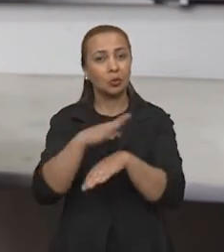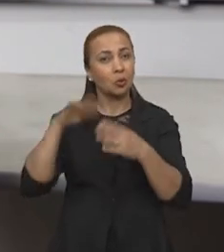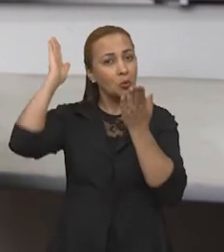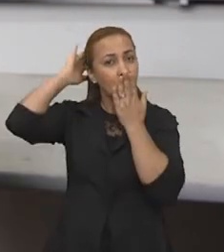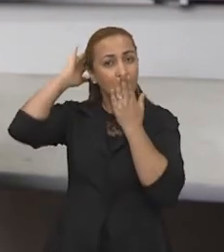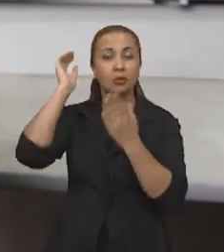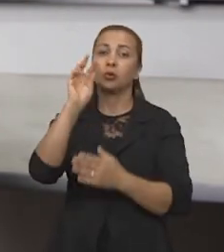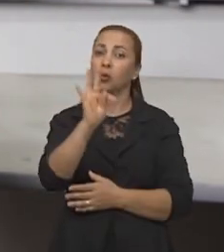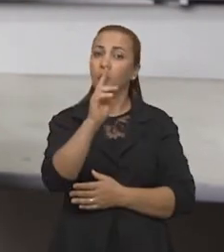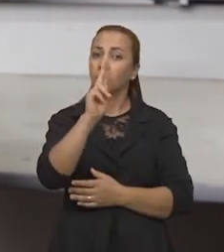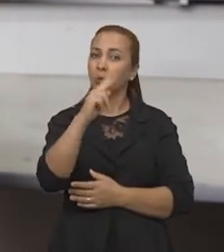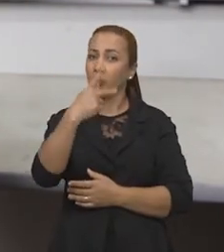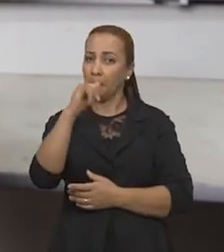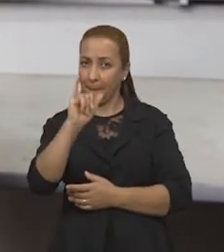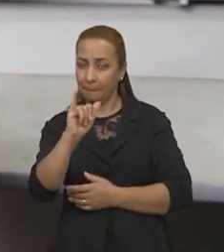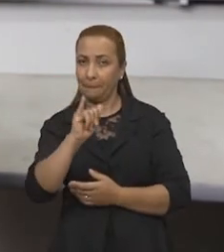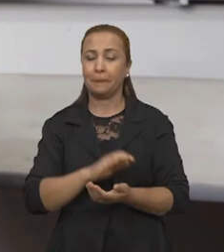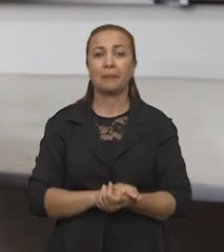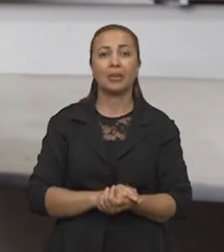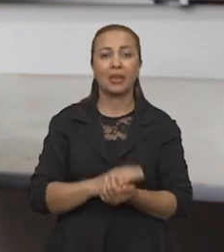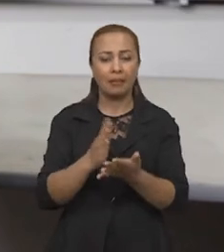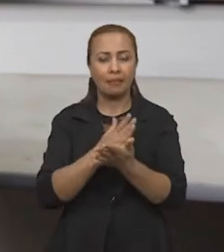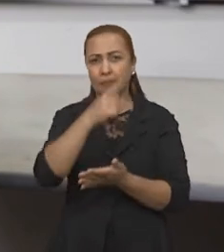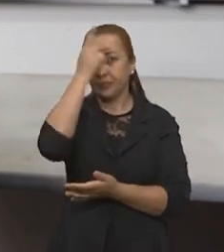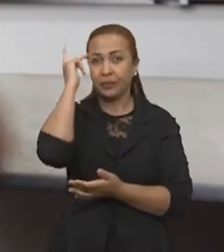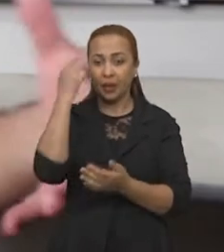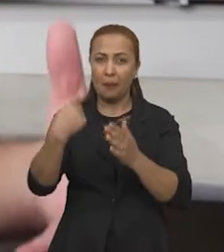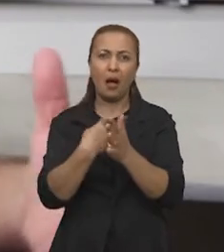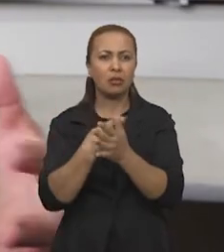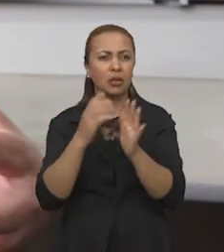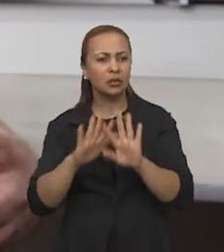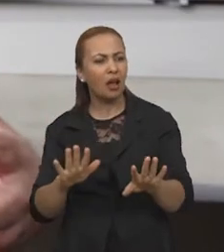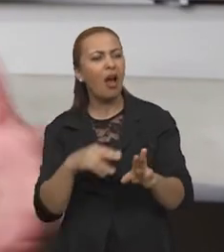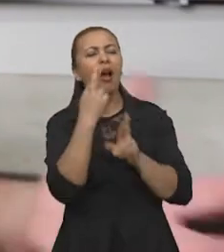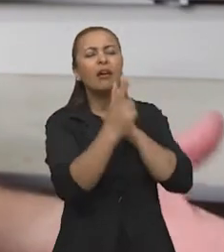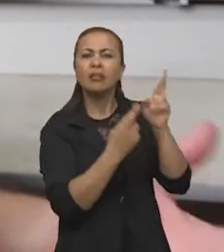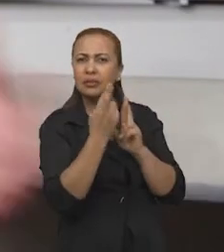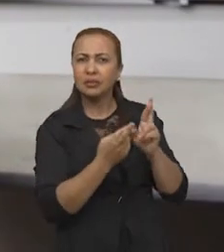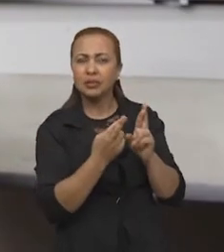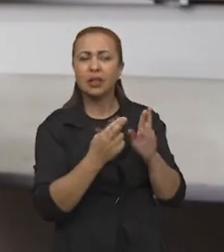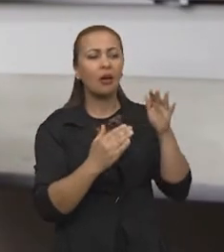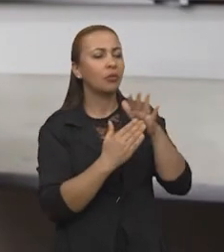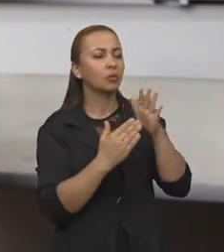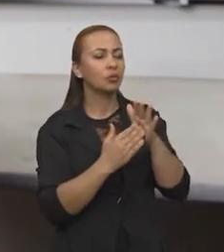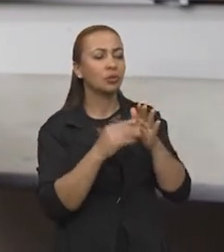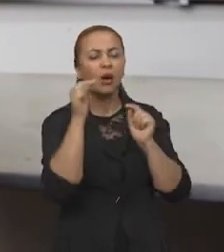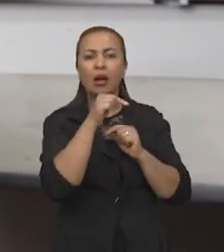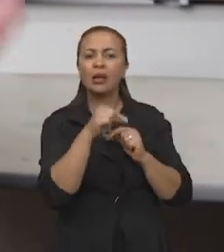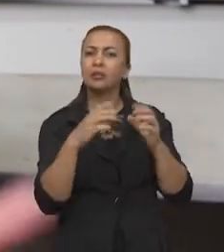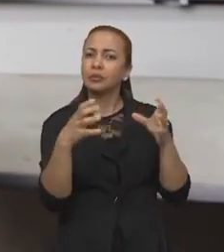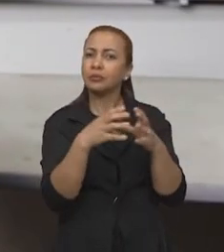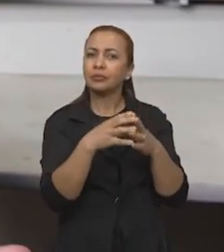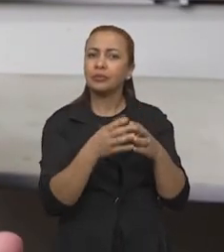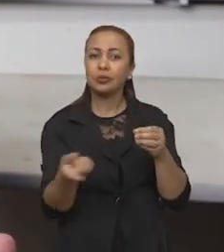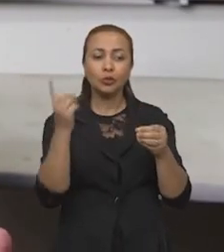falando dos tupis, tá? Algumas pessoas têm perguntado o seguinte: aí, com relação ao período